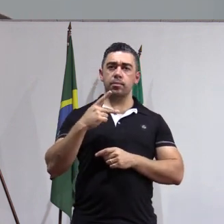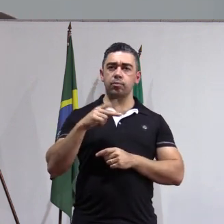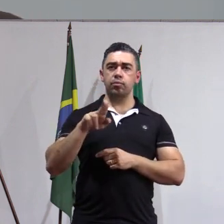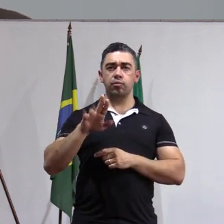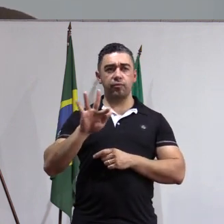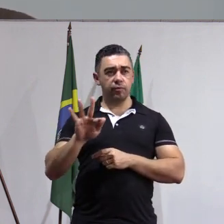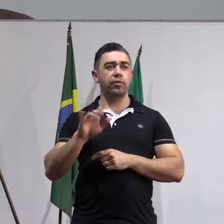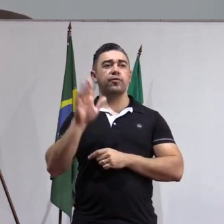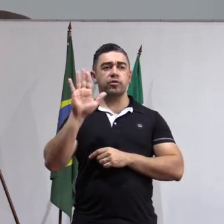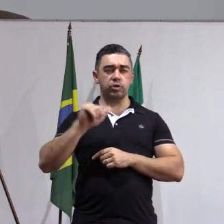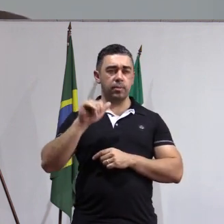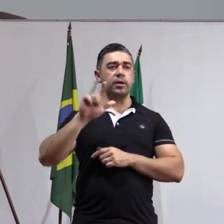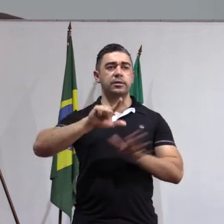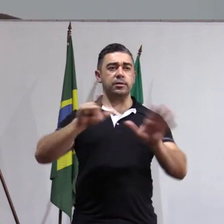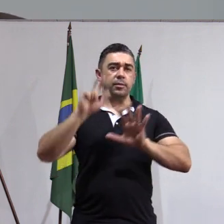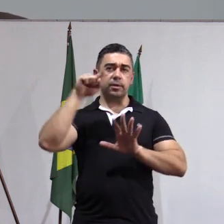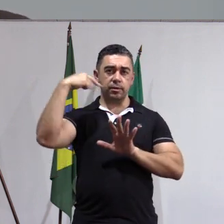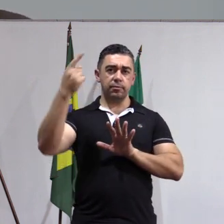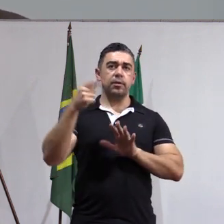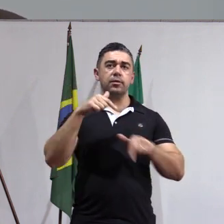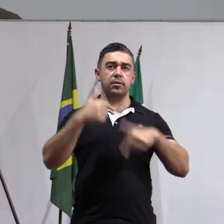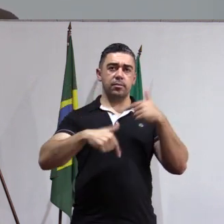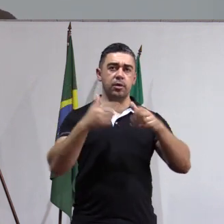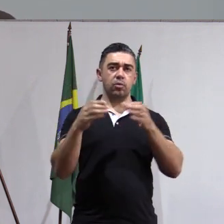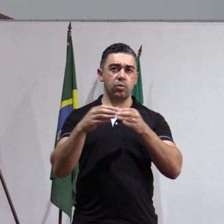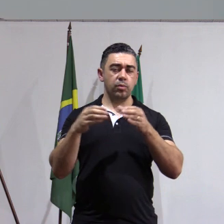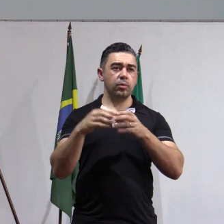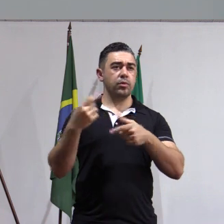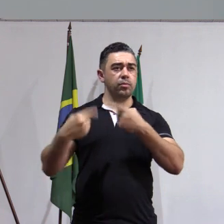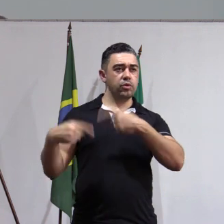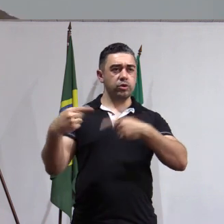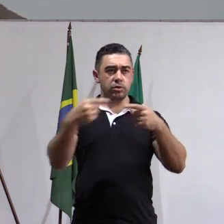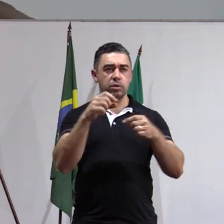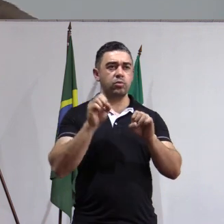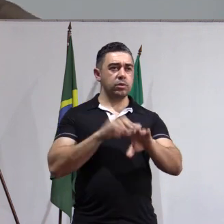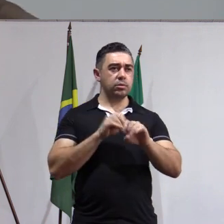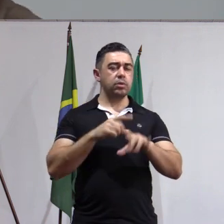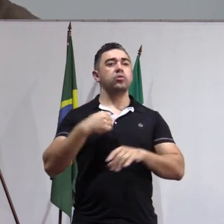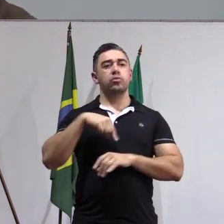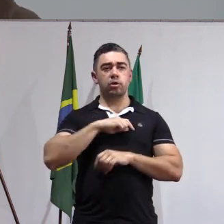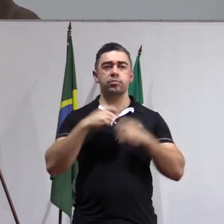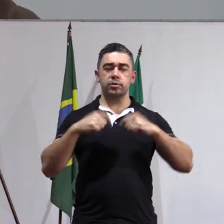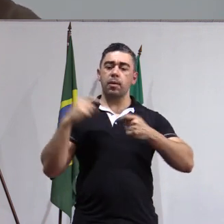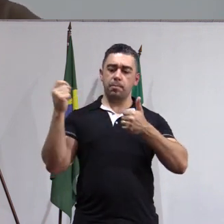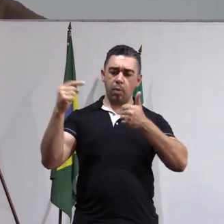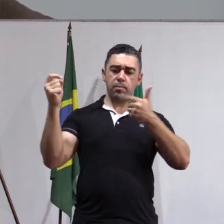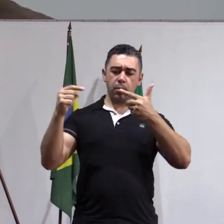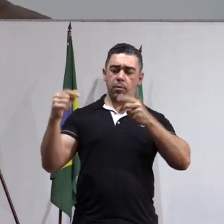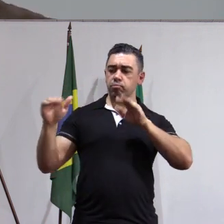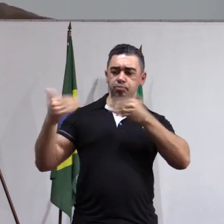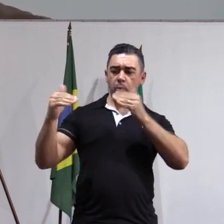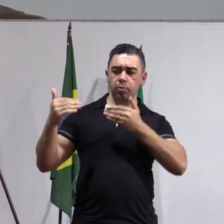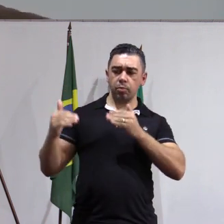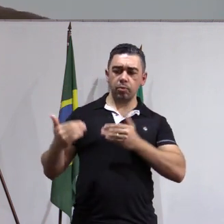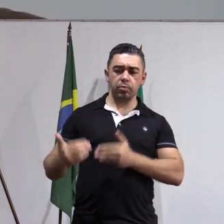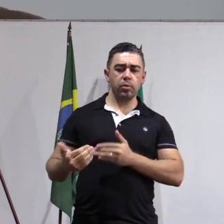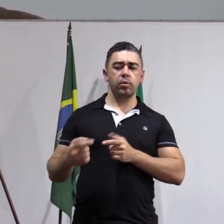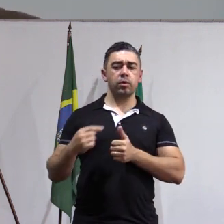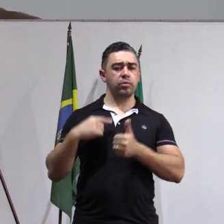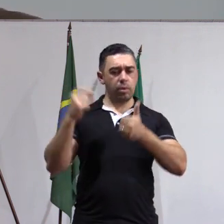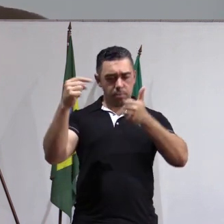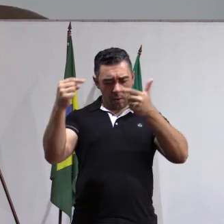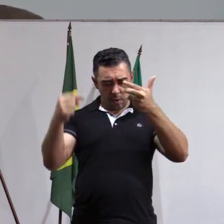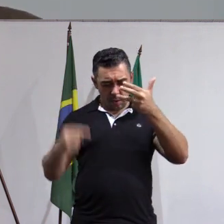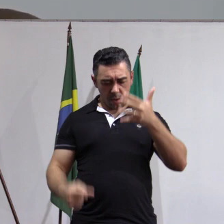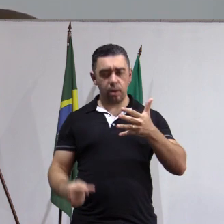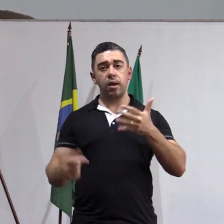semana que vem, o grupo de trabalho que discute política educacional e nós vamos precisar rebater ponto a ponto todos os itens desse